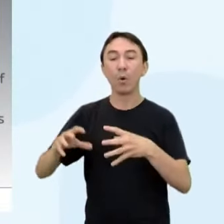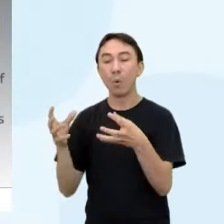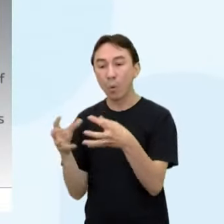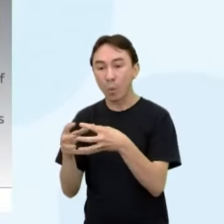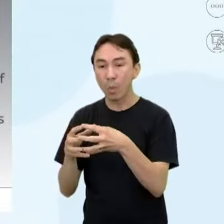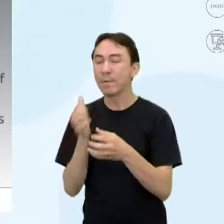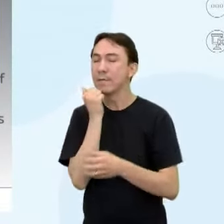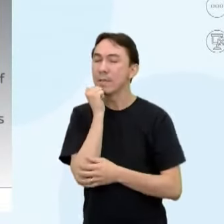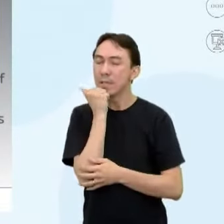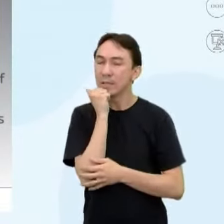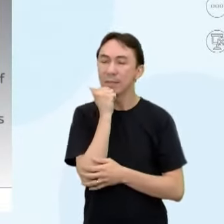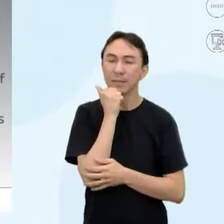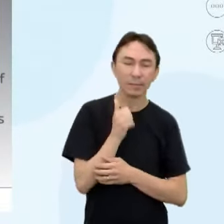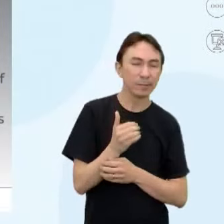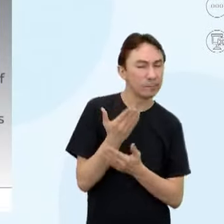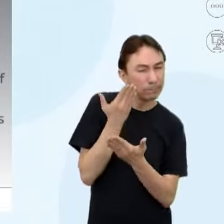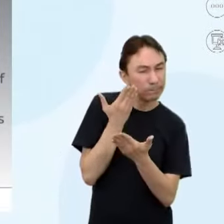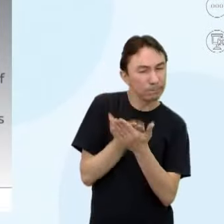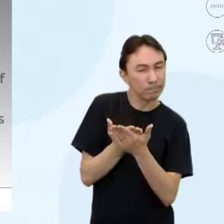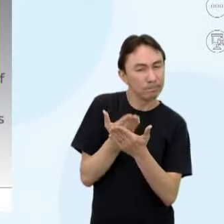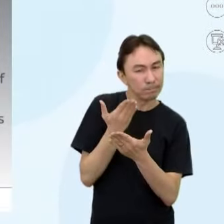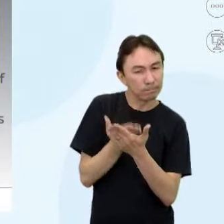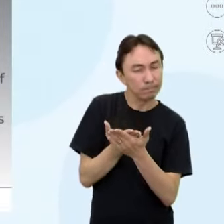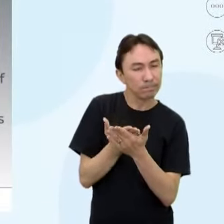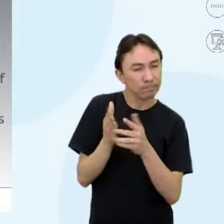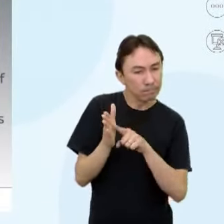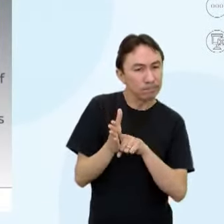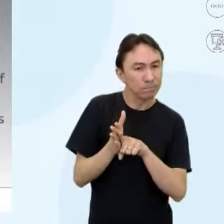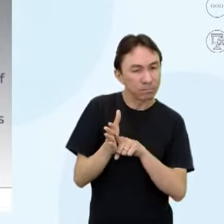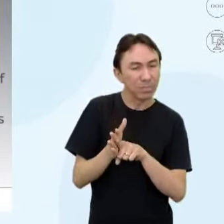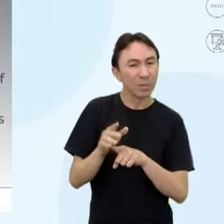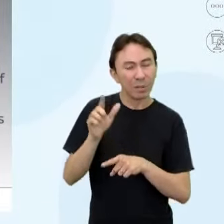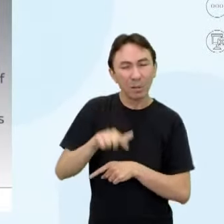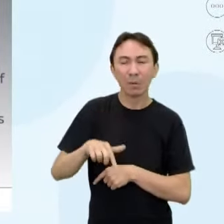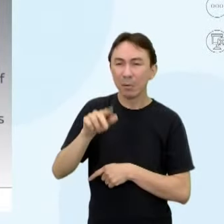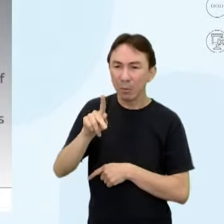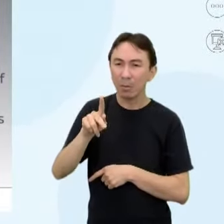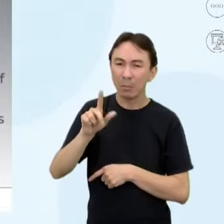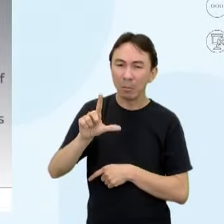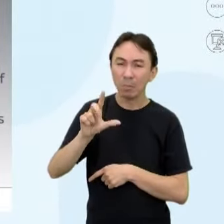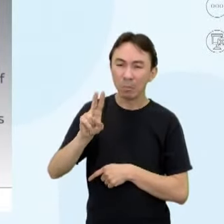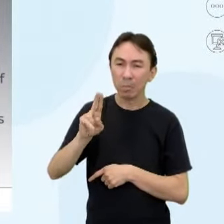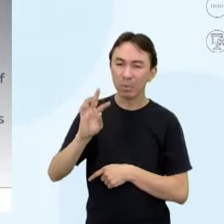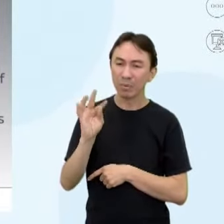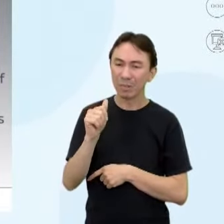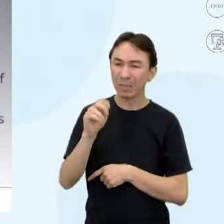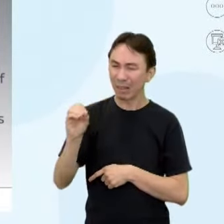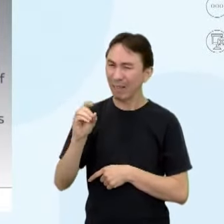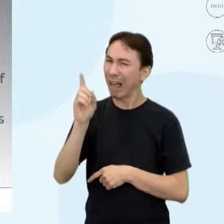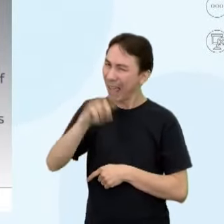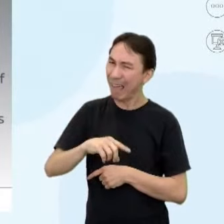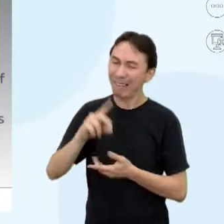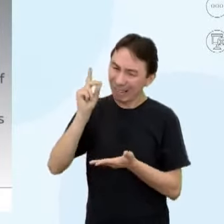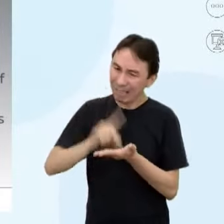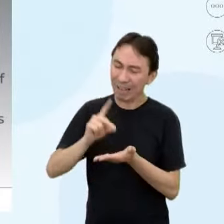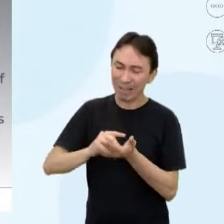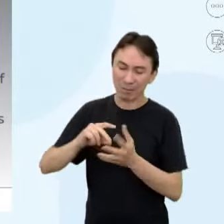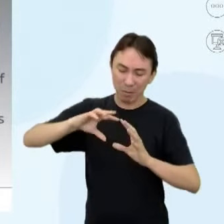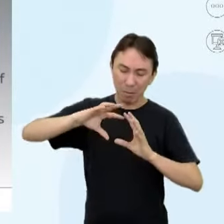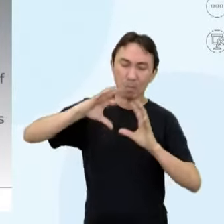se perguntar sobre o status dele como realmente um planeta, depois de descobrir